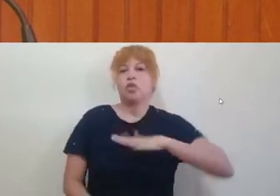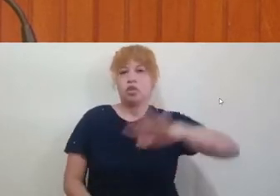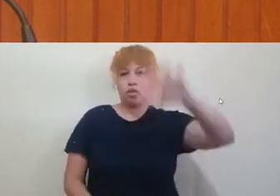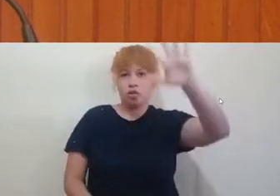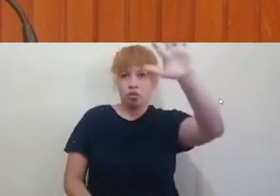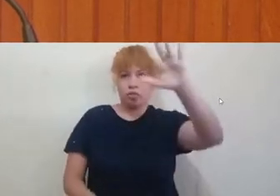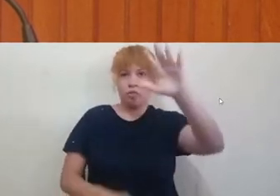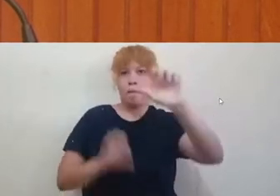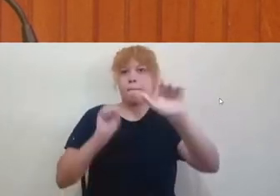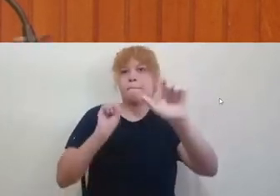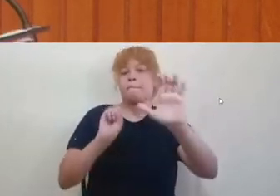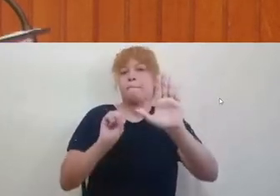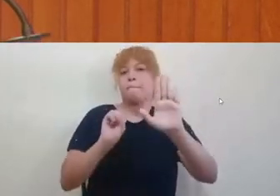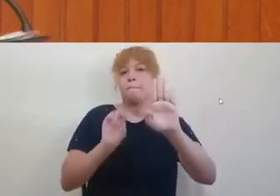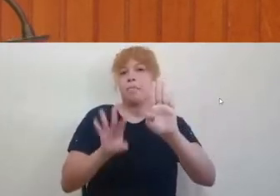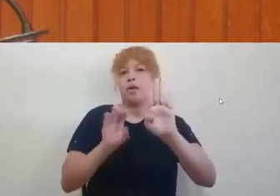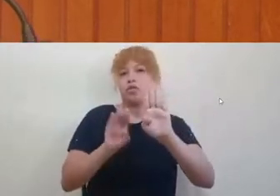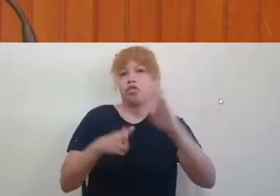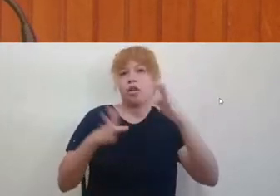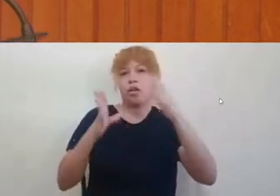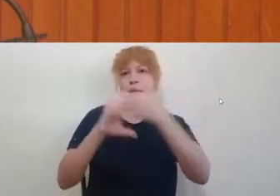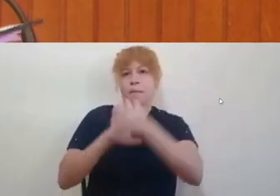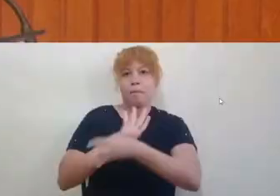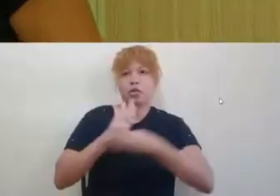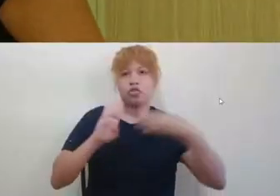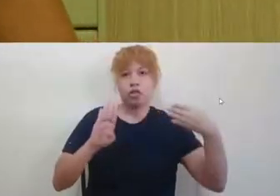pela nossa UFRPE.